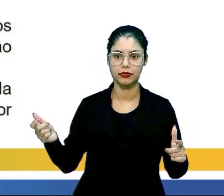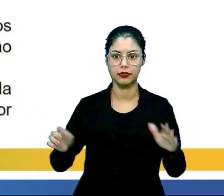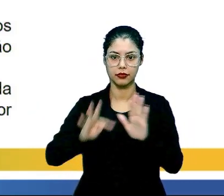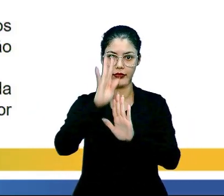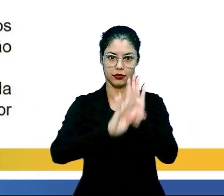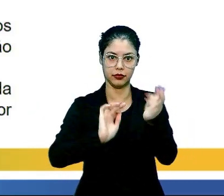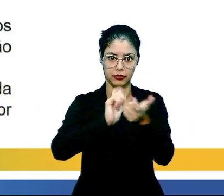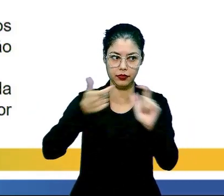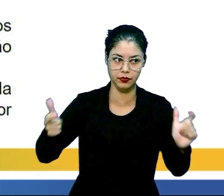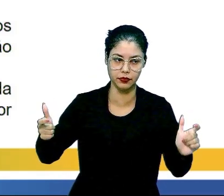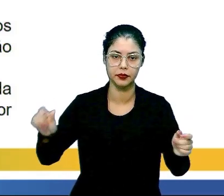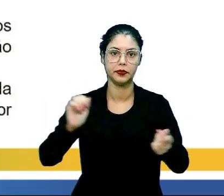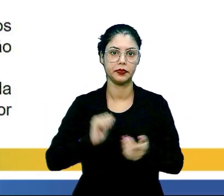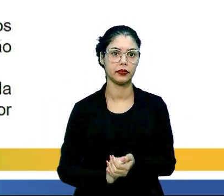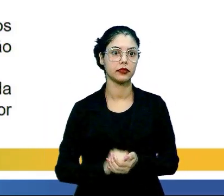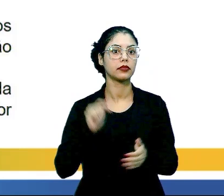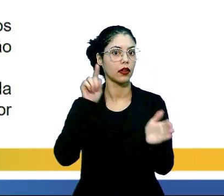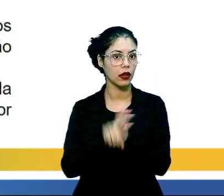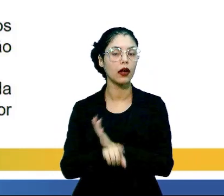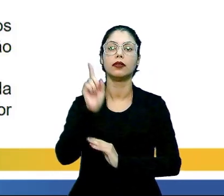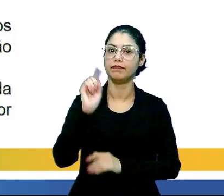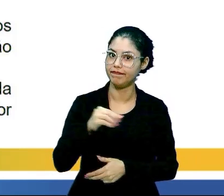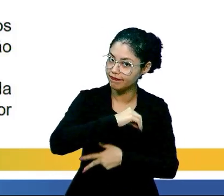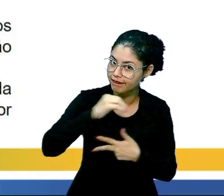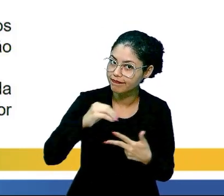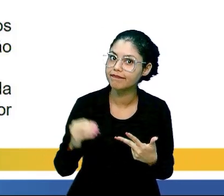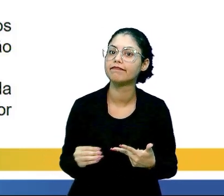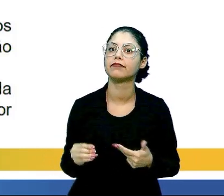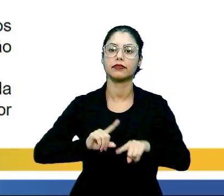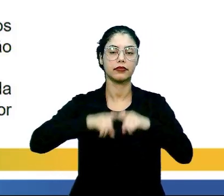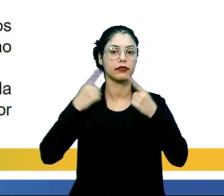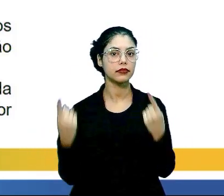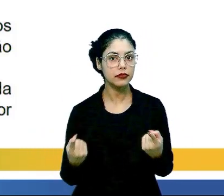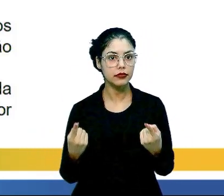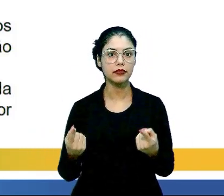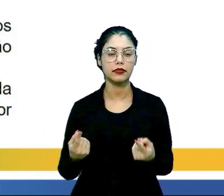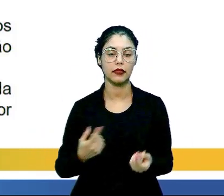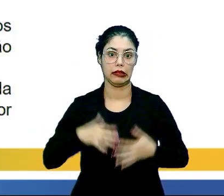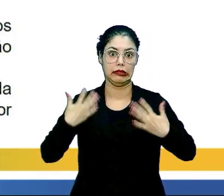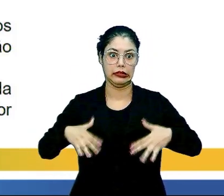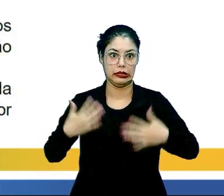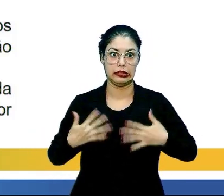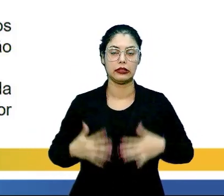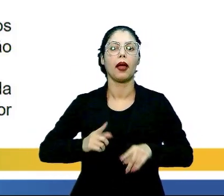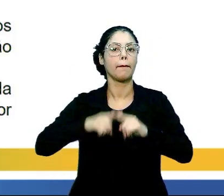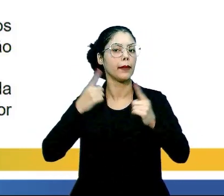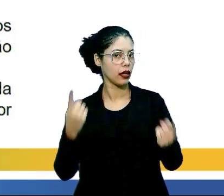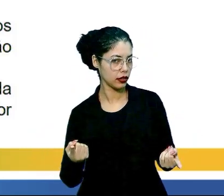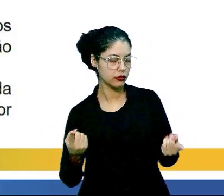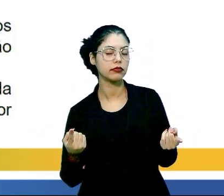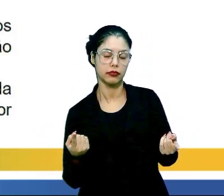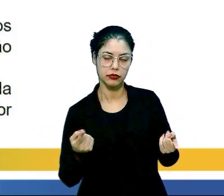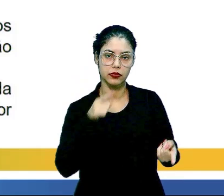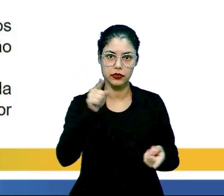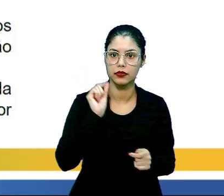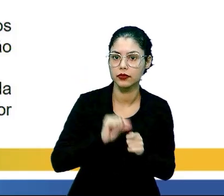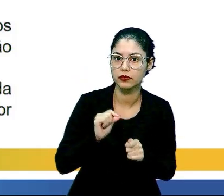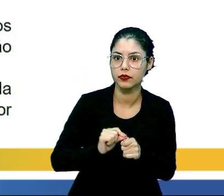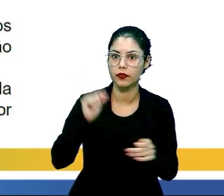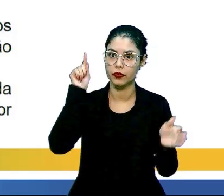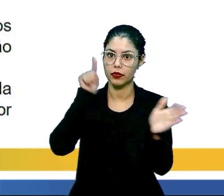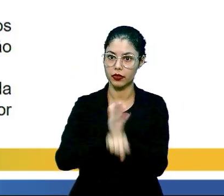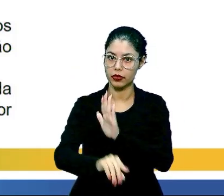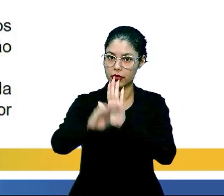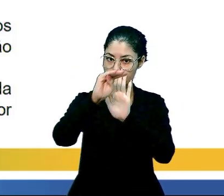esse texto enorme. É uma questão de Enem? É uma questão de Enem. A gente se desespera? A gente se desespera, mas você faz o quê?